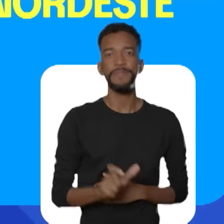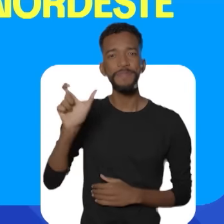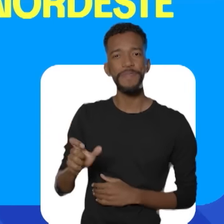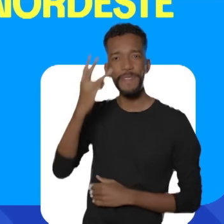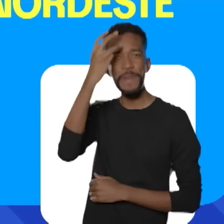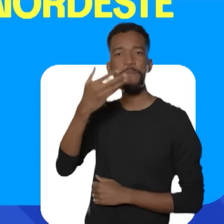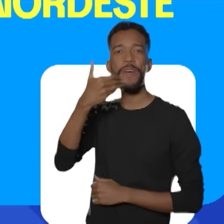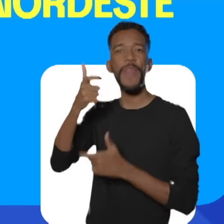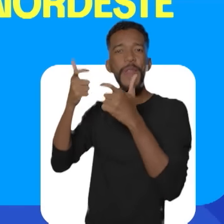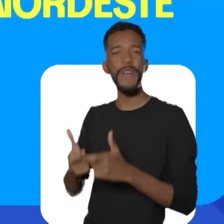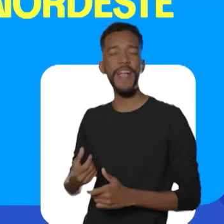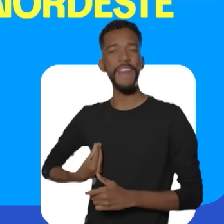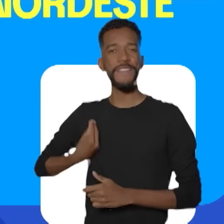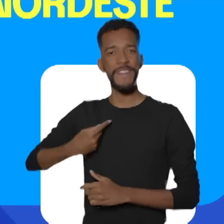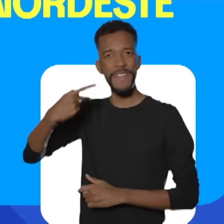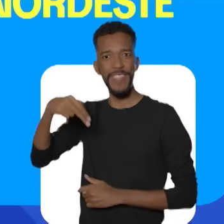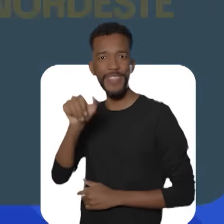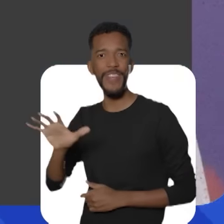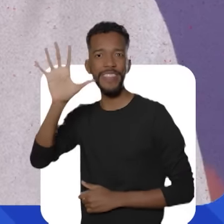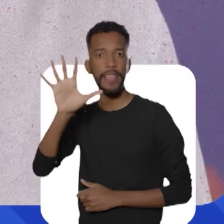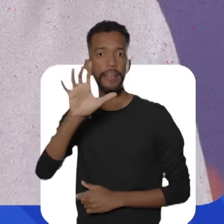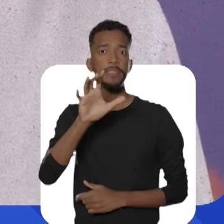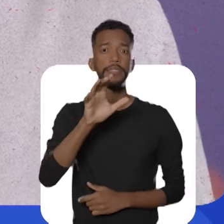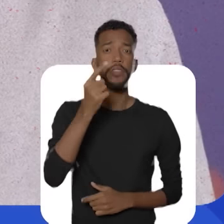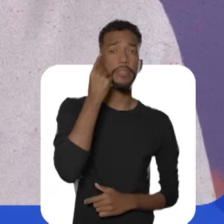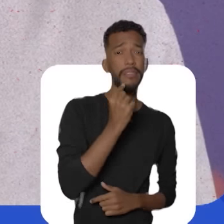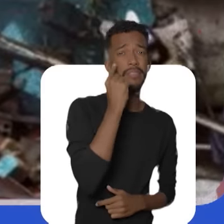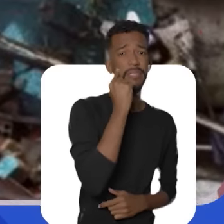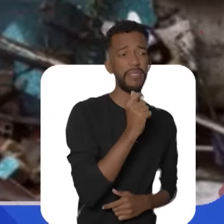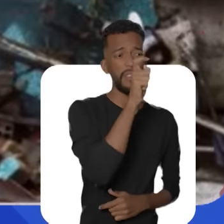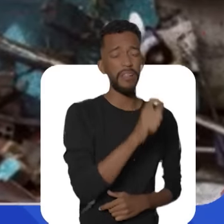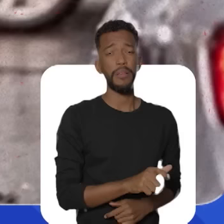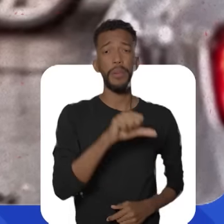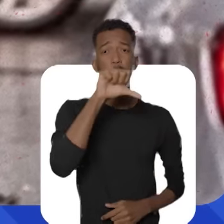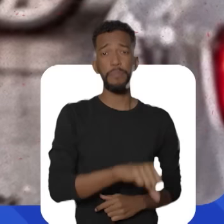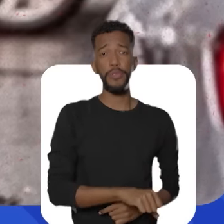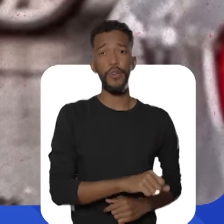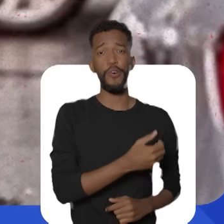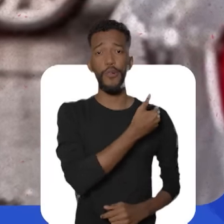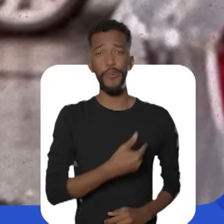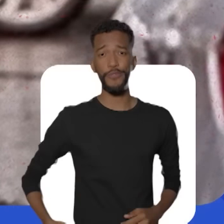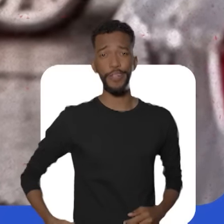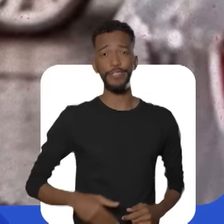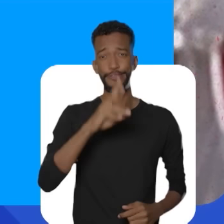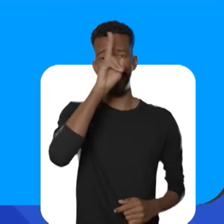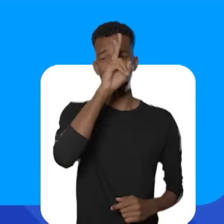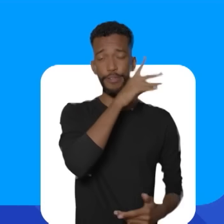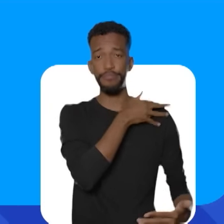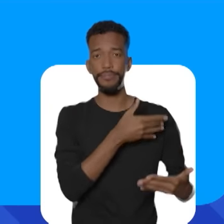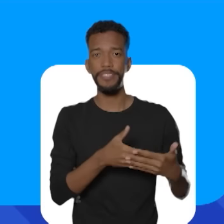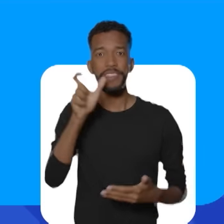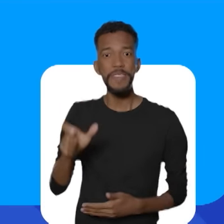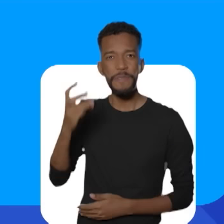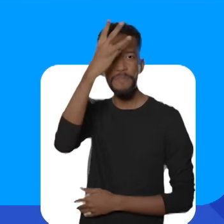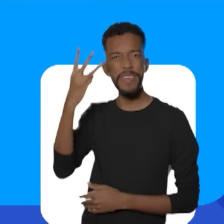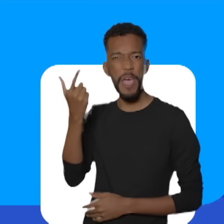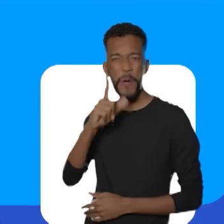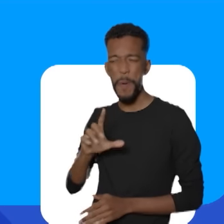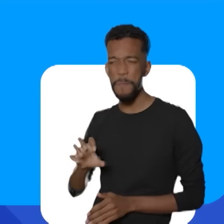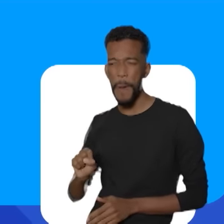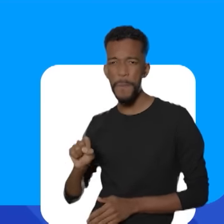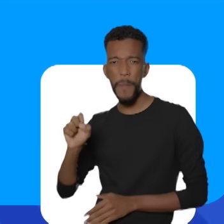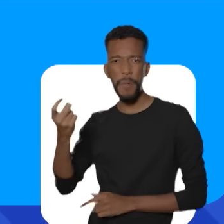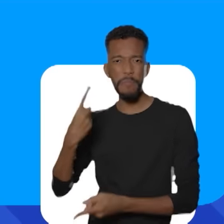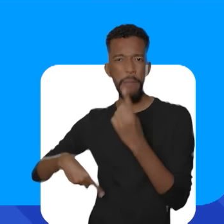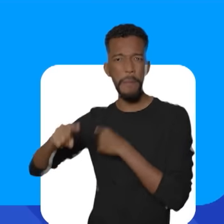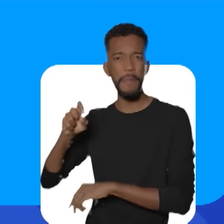do melhor lugar para se viver do Nordeste. E tem Danilo, candidato do pior governo da história. Tem Miguel, batendo recorde